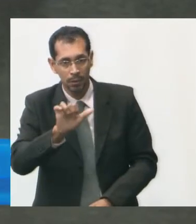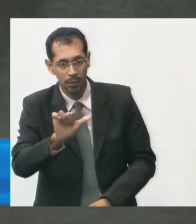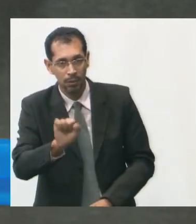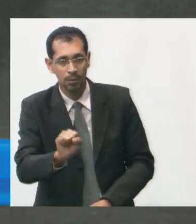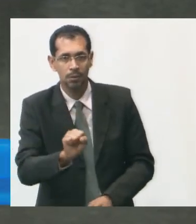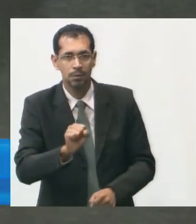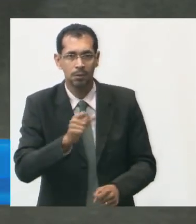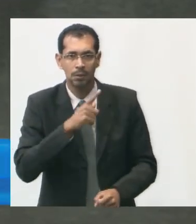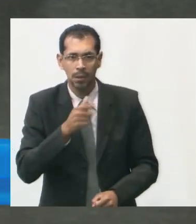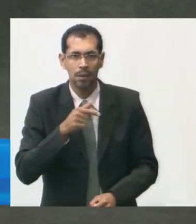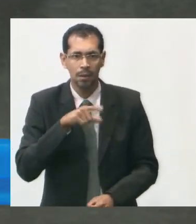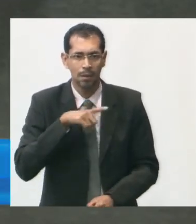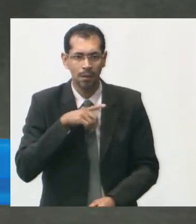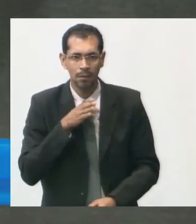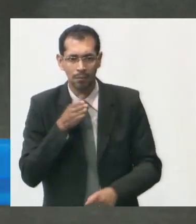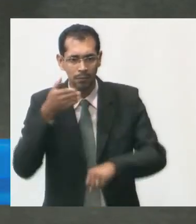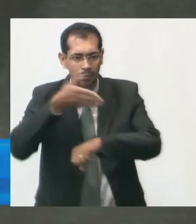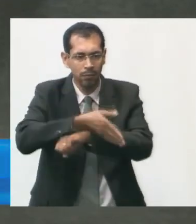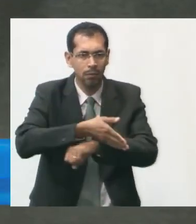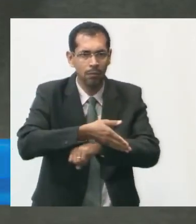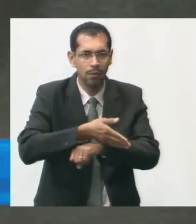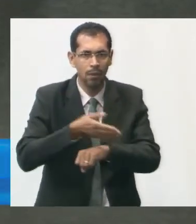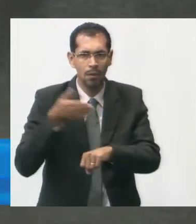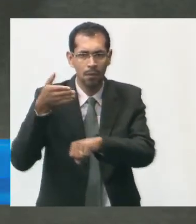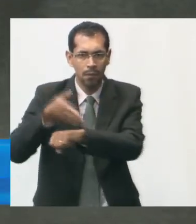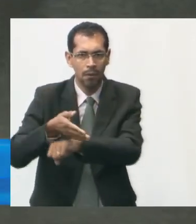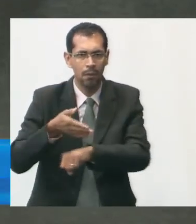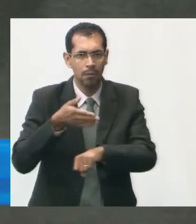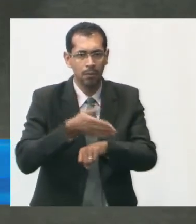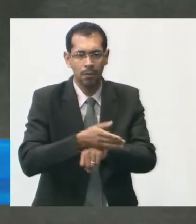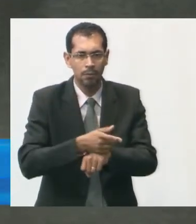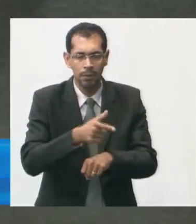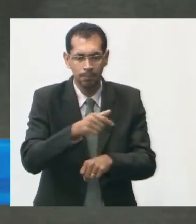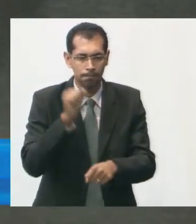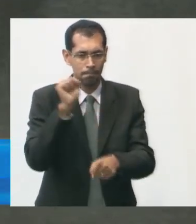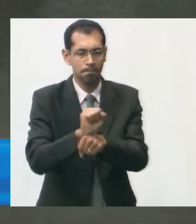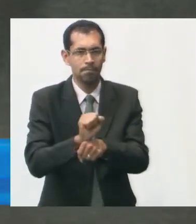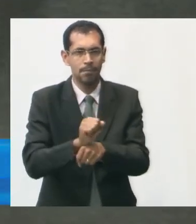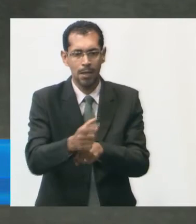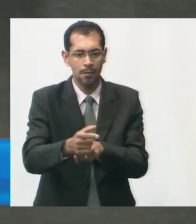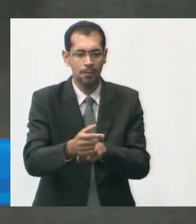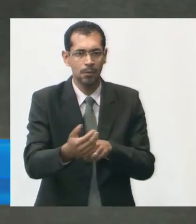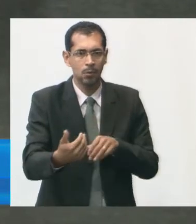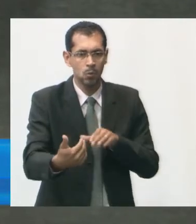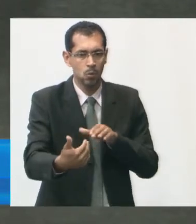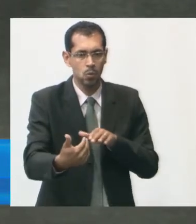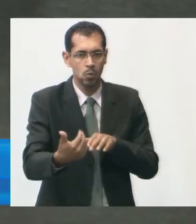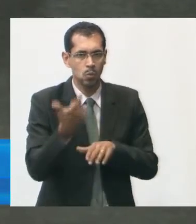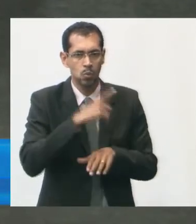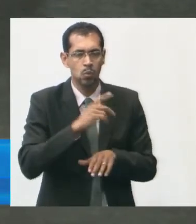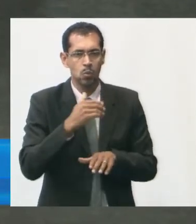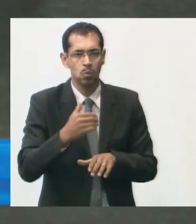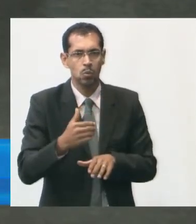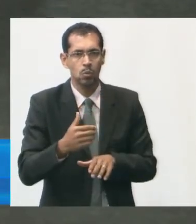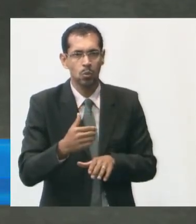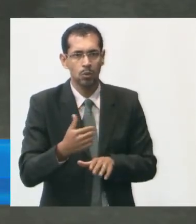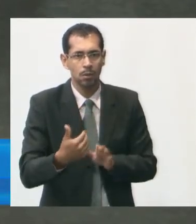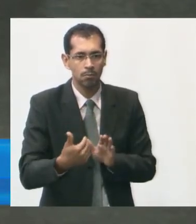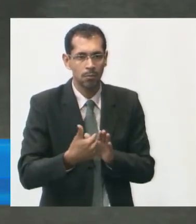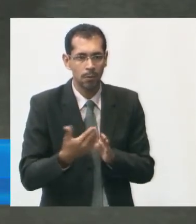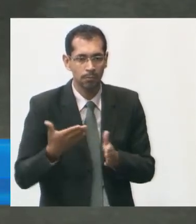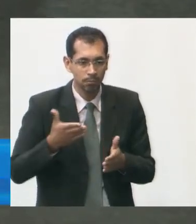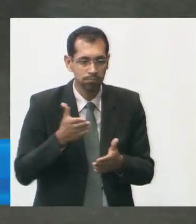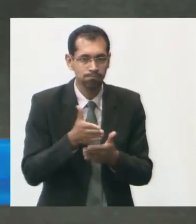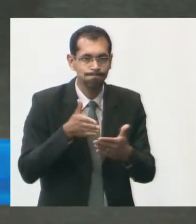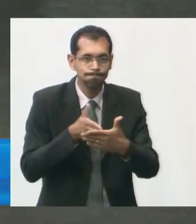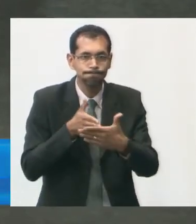da Penha, e vai interromper só naquele trecho, vereador Clebinho? Vai entrando pelo bairro, né, da Leitão da Silva até na